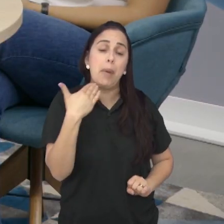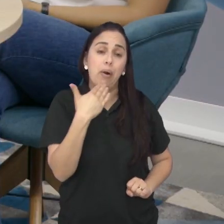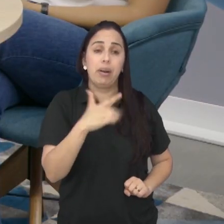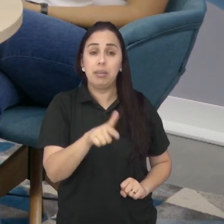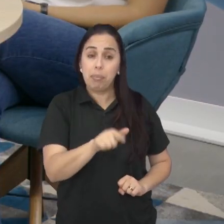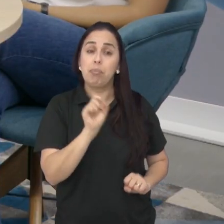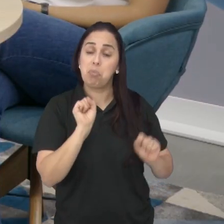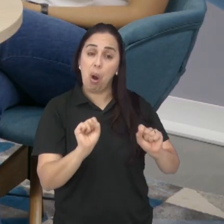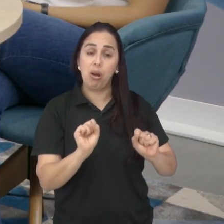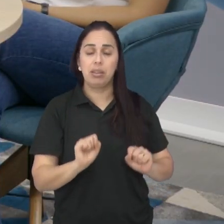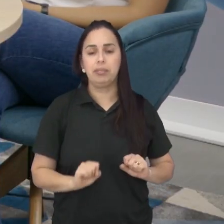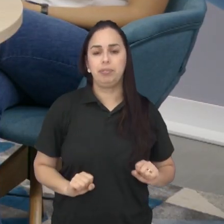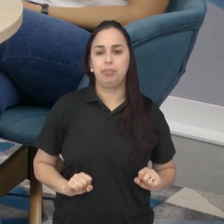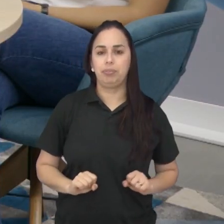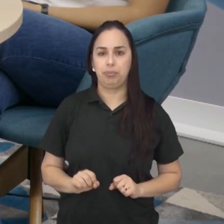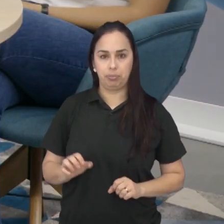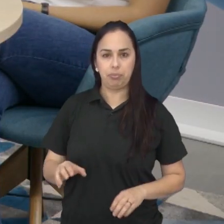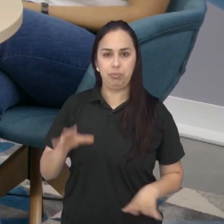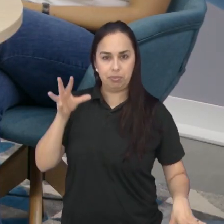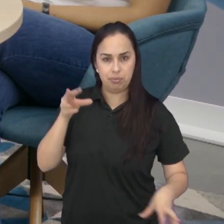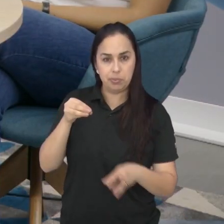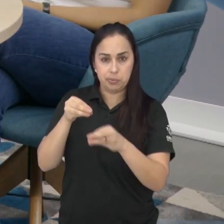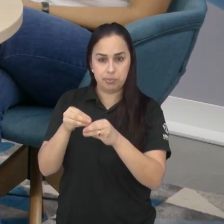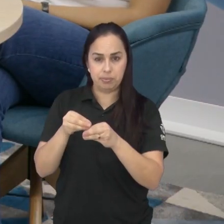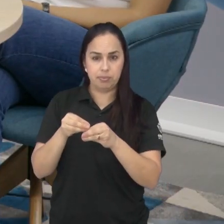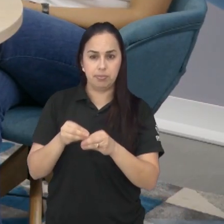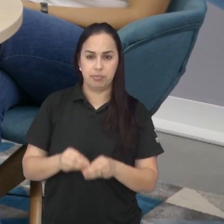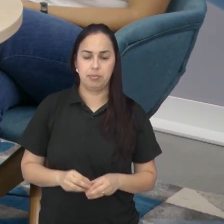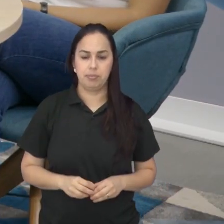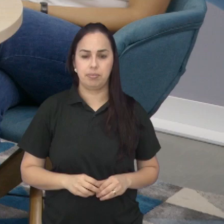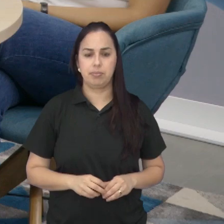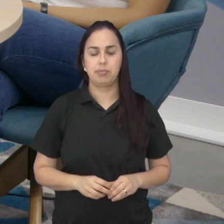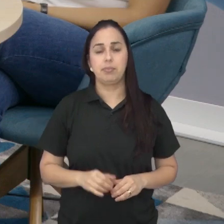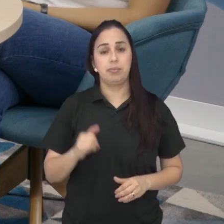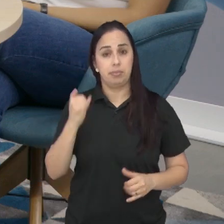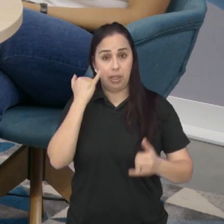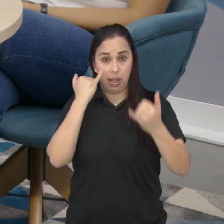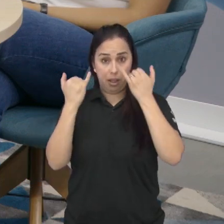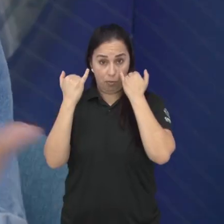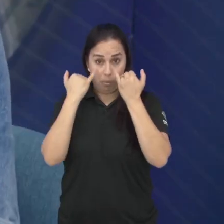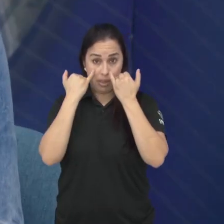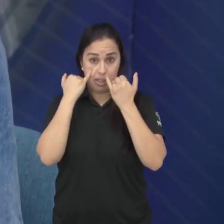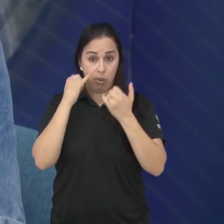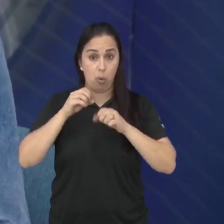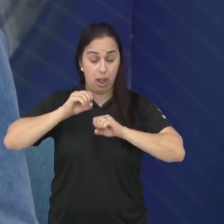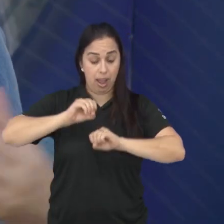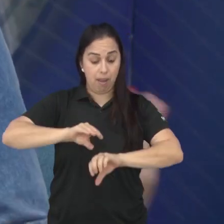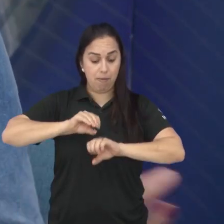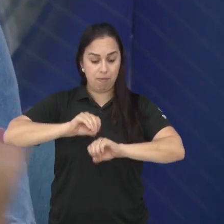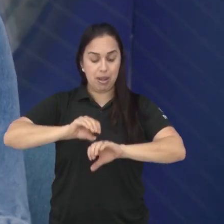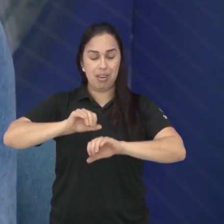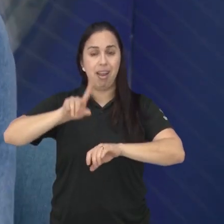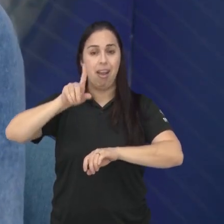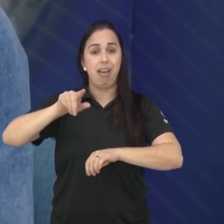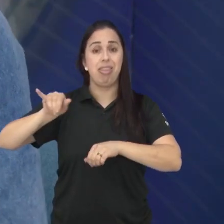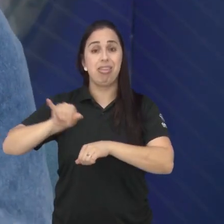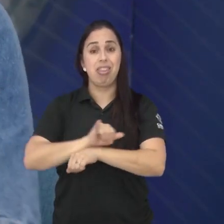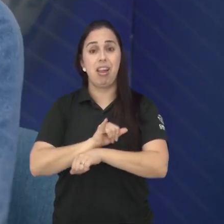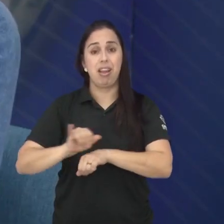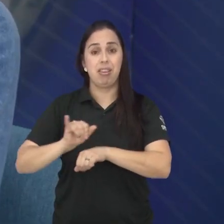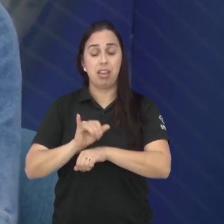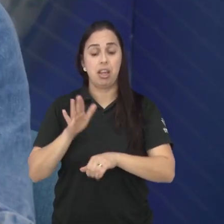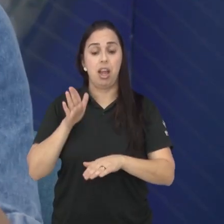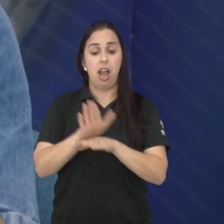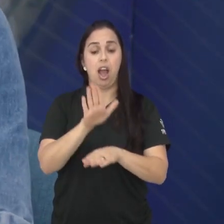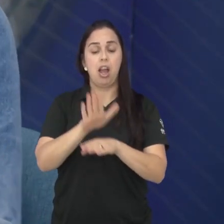E a informação, e pegando esse caminho também, a informação e a educação também são ferramentas